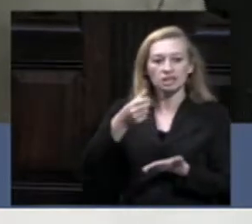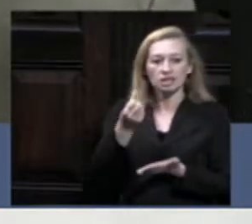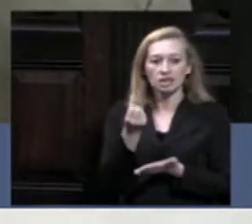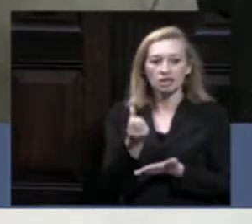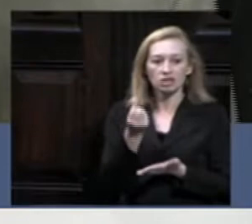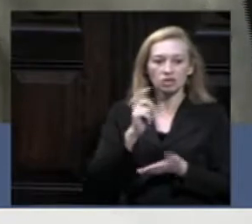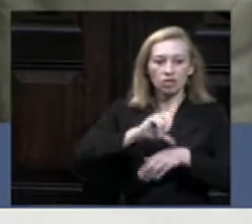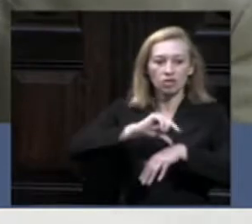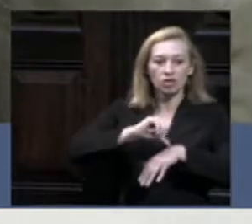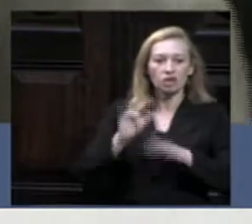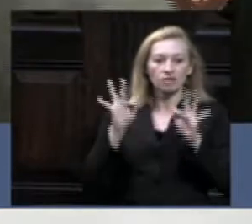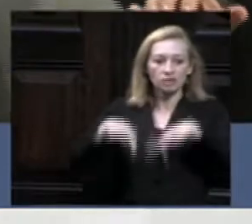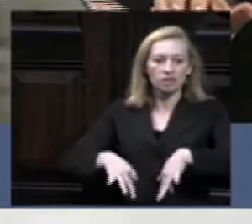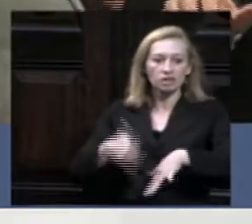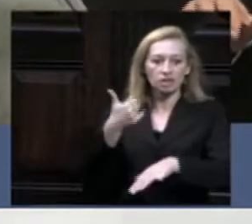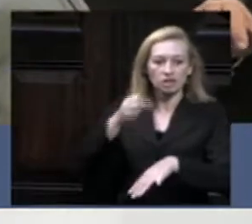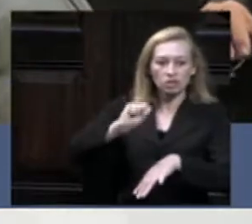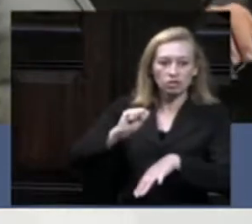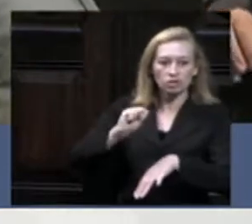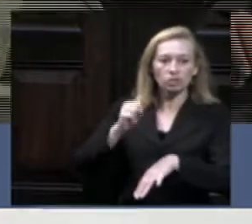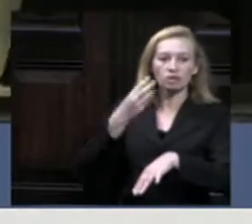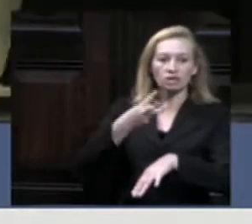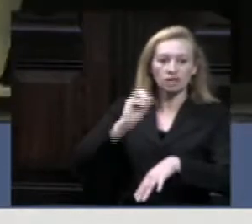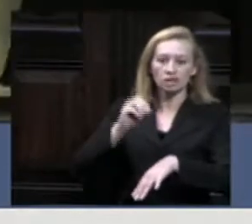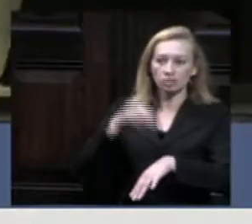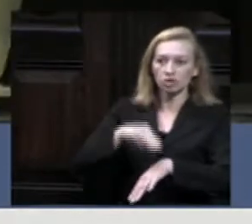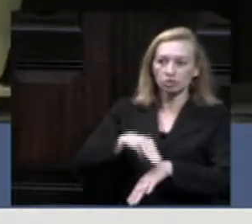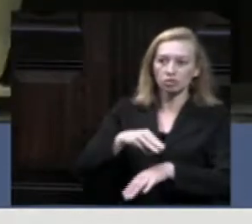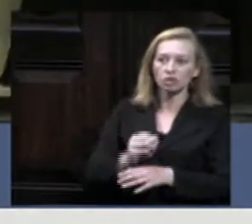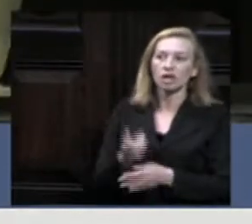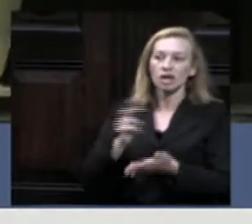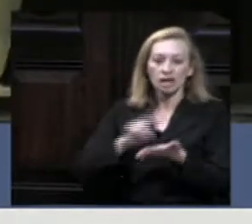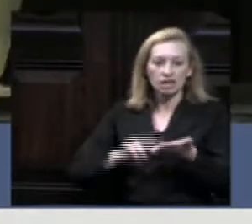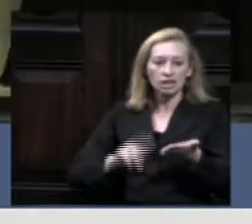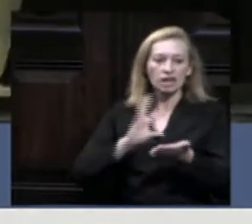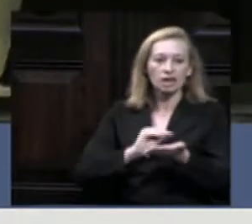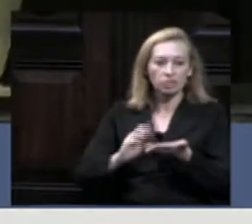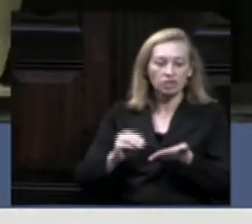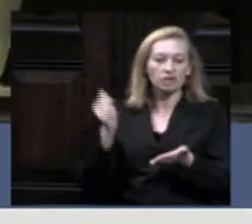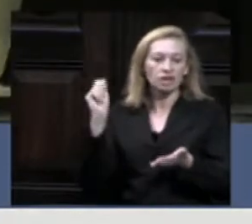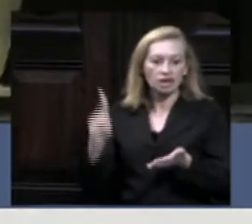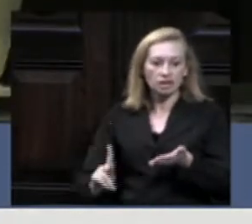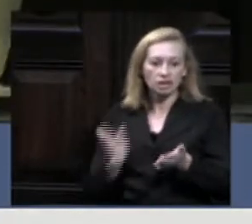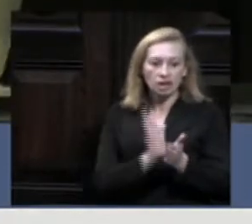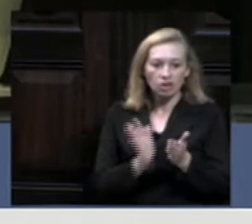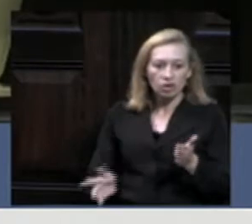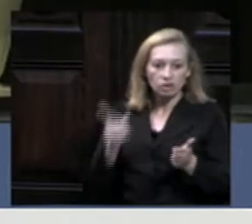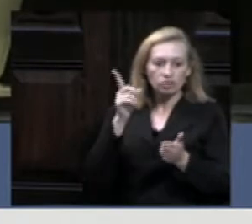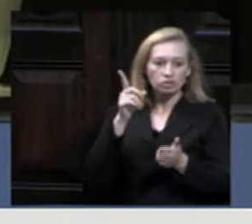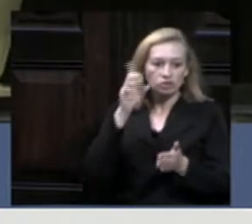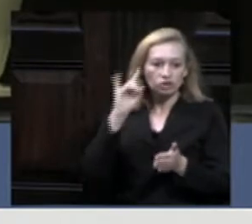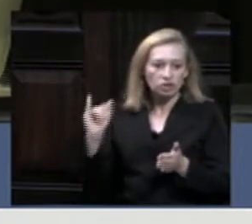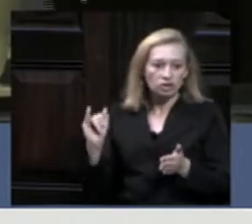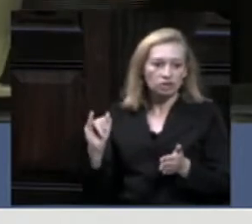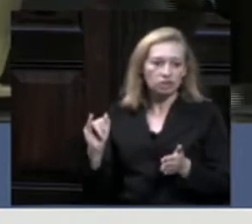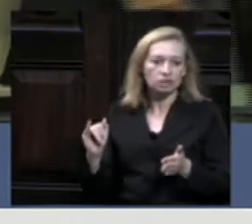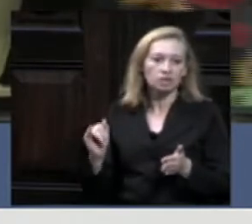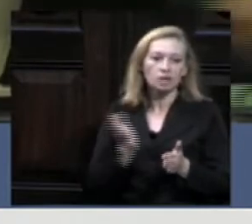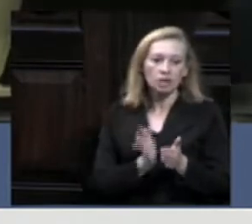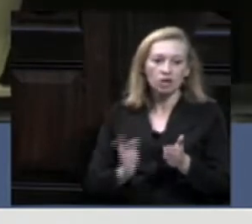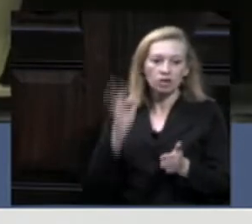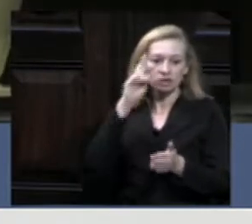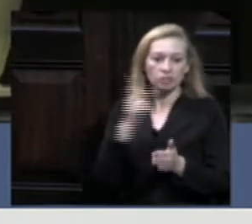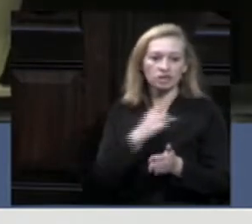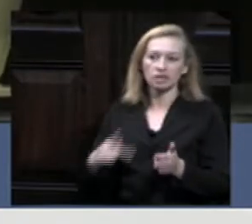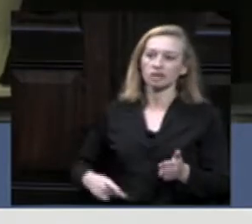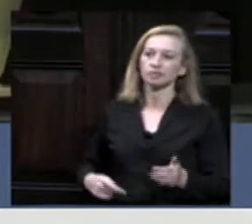minutos, encerrou-se às 18 horas e 30 minutos. Lida e aprovada a ata, passa-se a ordem do dia. Pela ordem, senhor presidente. Pela ordem, senhor presidente. Pela ordem,